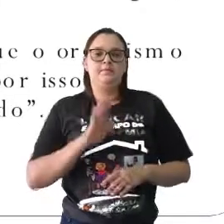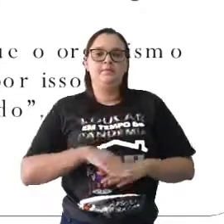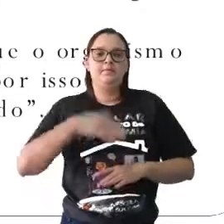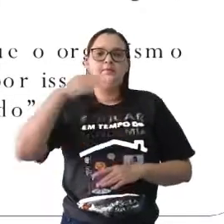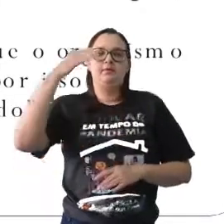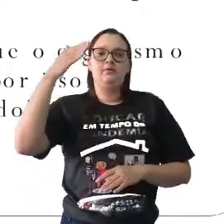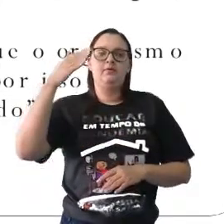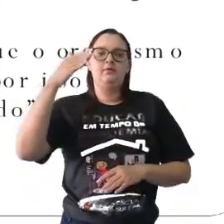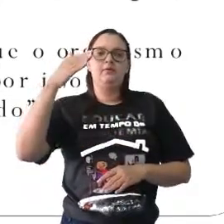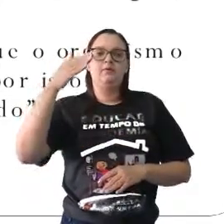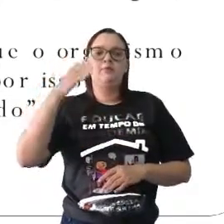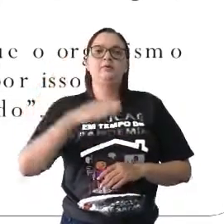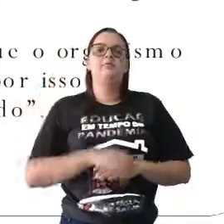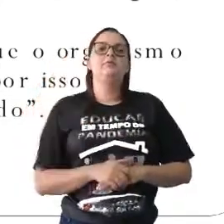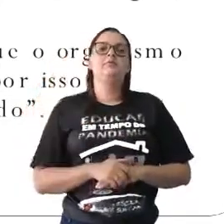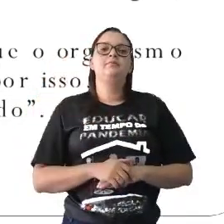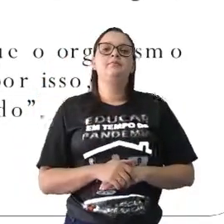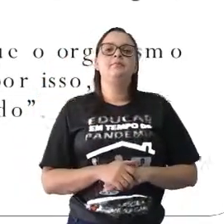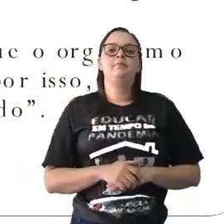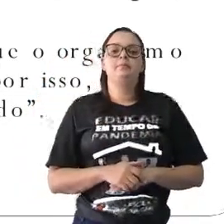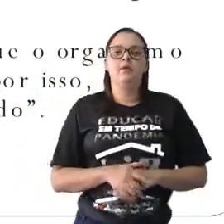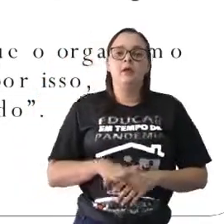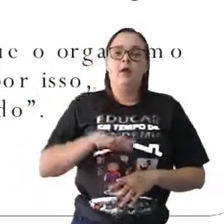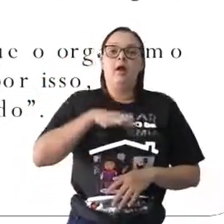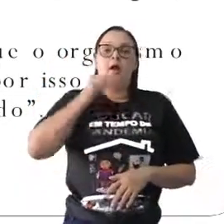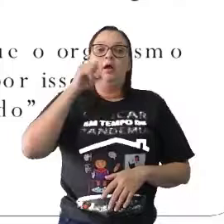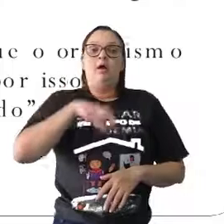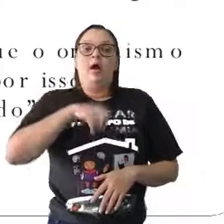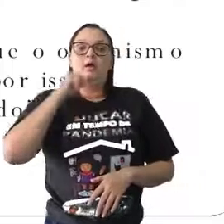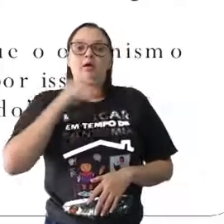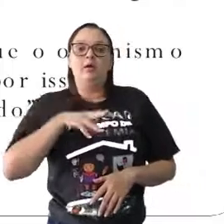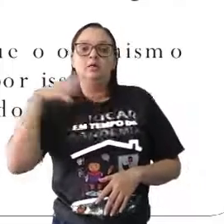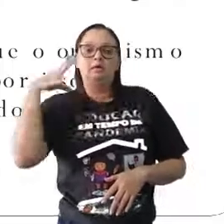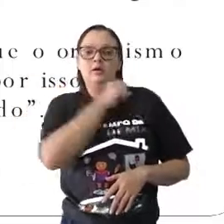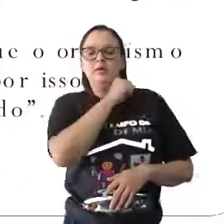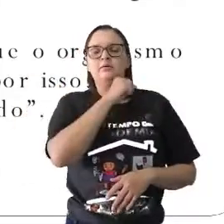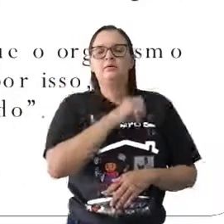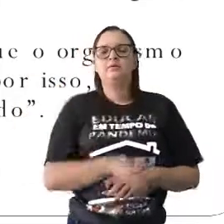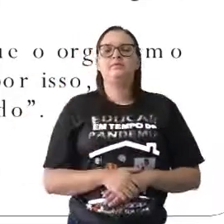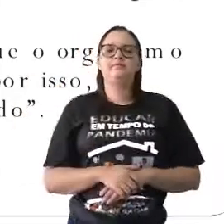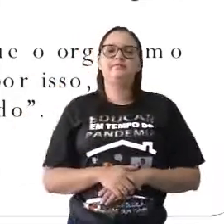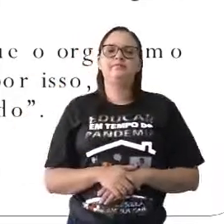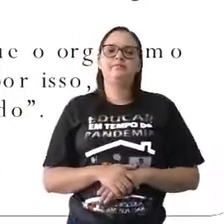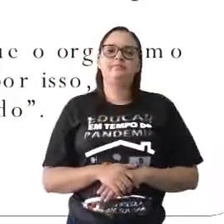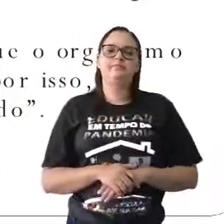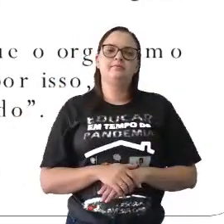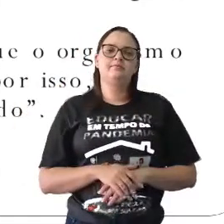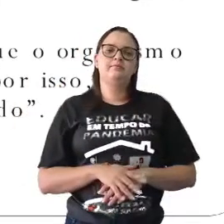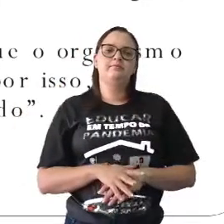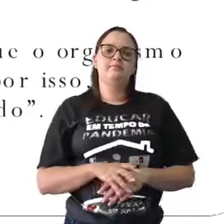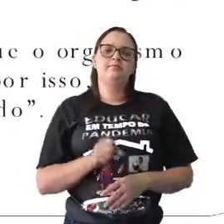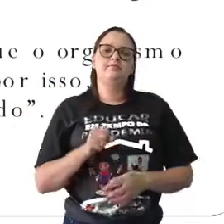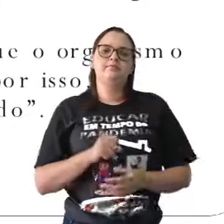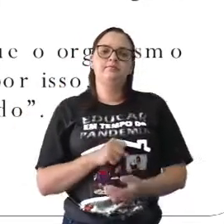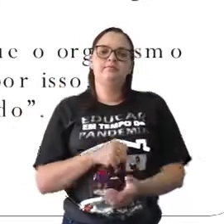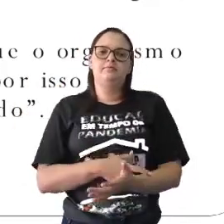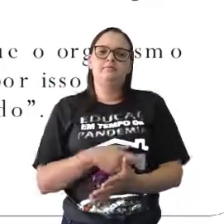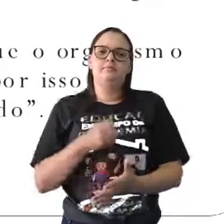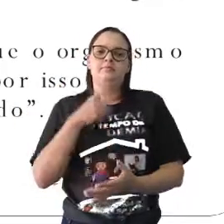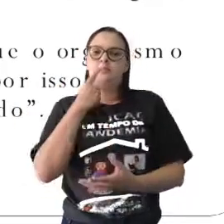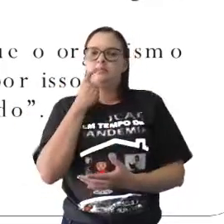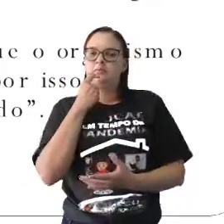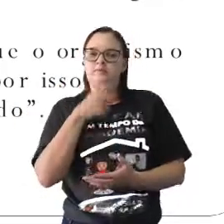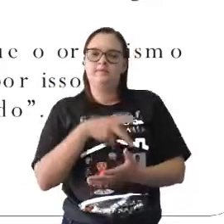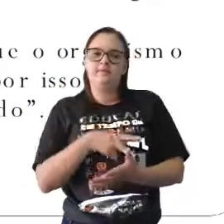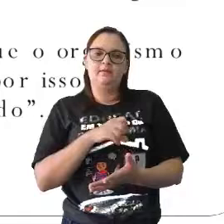frequência respiratória, a gente fica respirando mais rapidamente. E a contração dos vasos sanguíneos da pele, de modo que o organismo envia